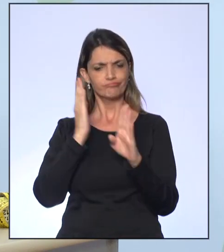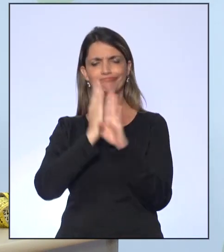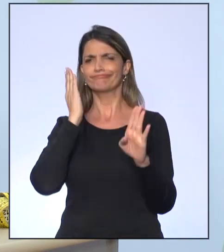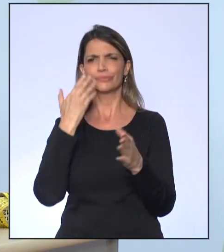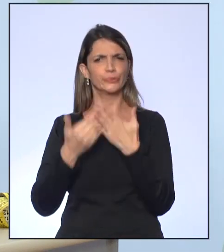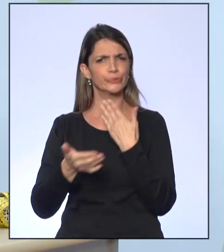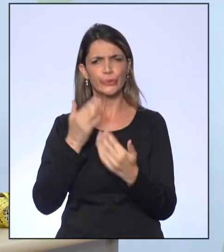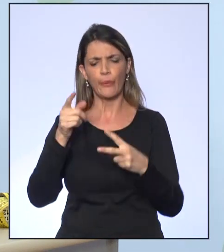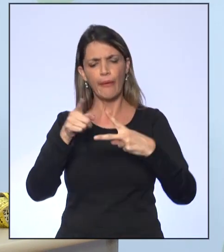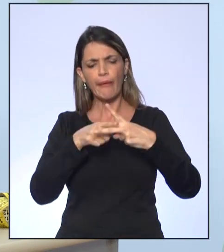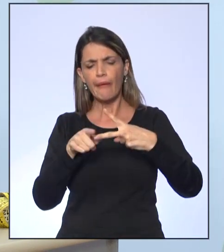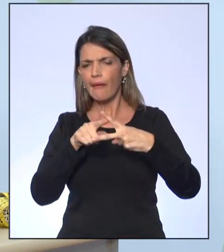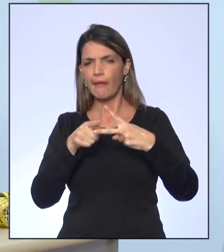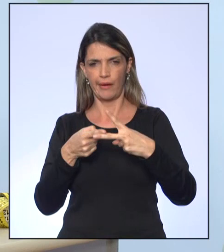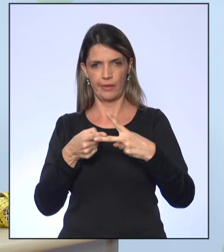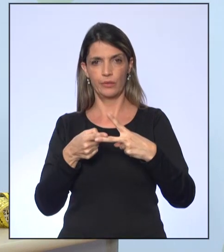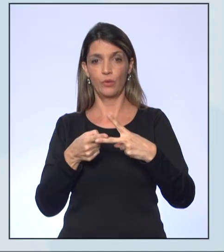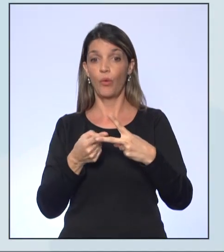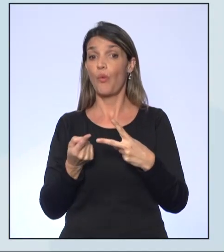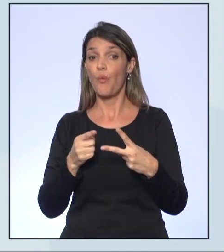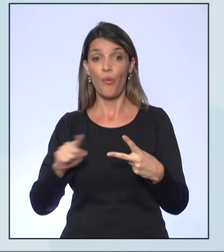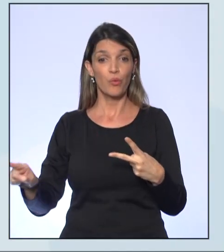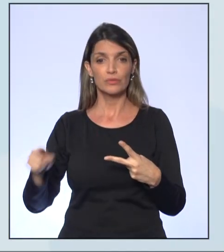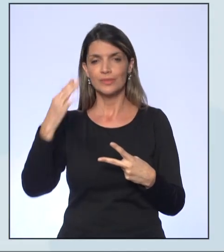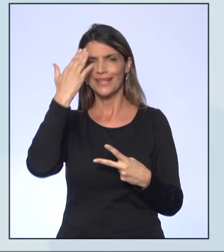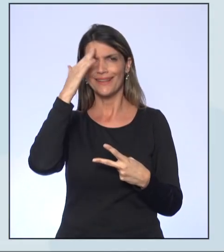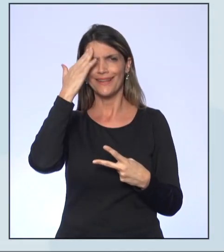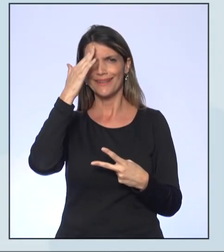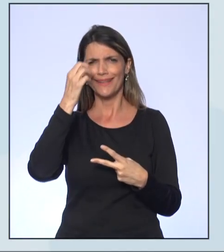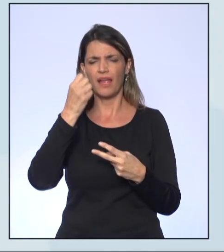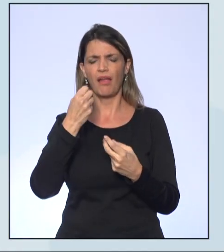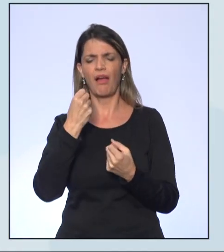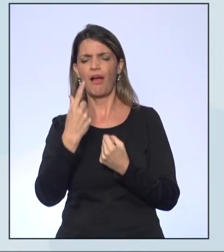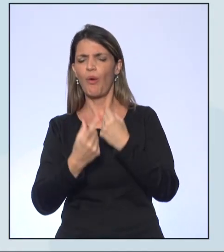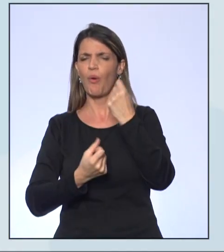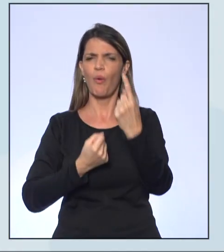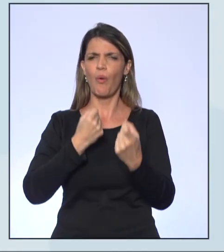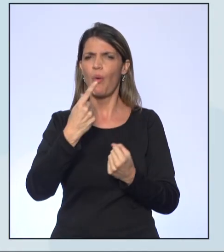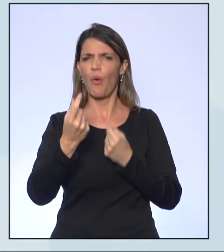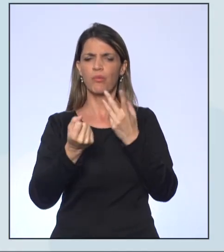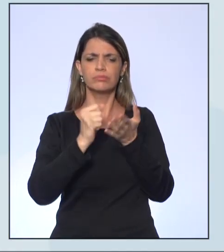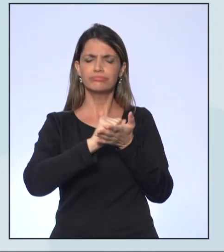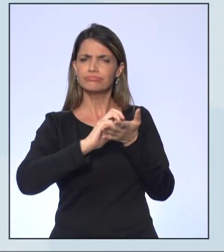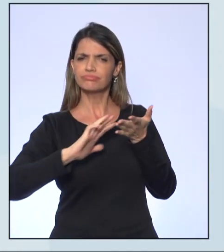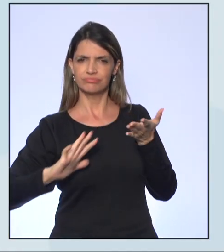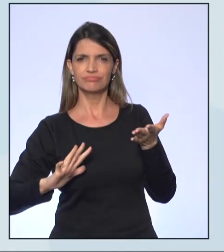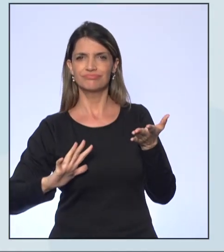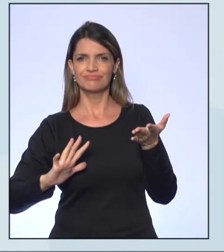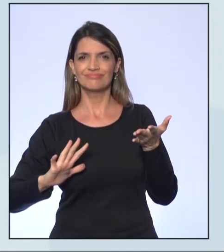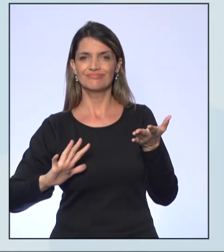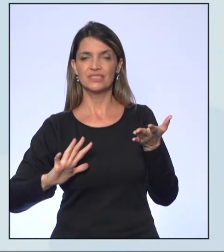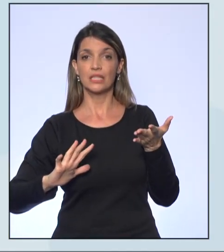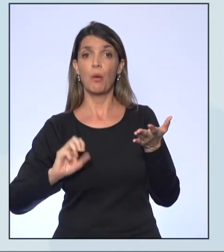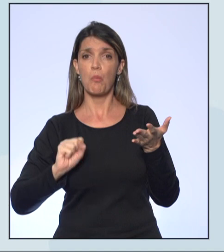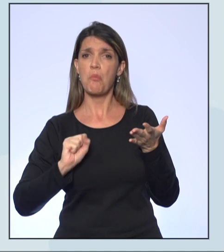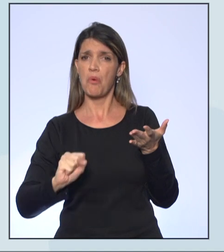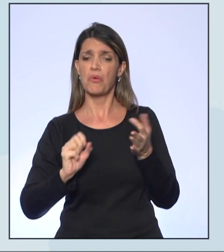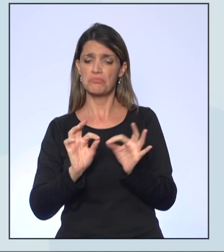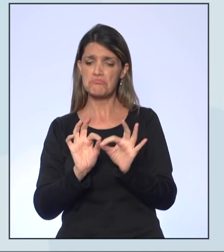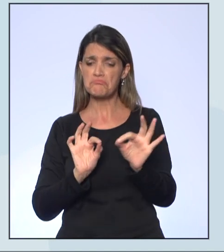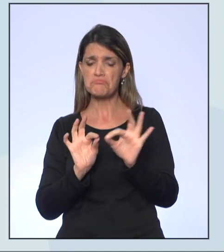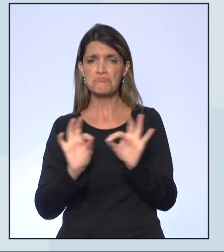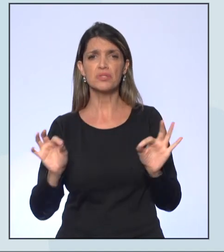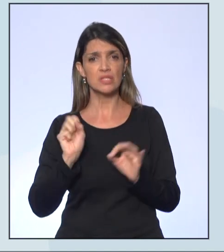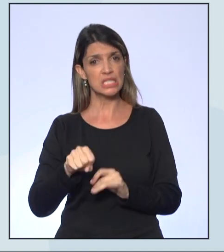ângulo. E por último, compreender de algumas atividades que ele pode ser medido, então você